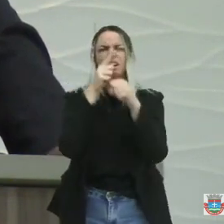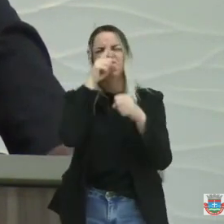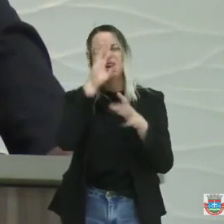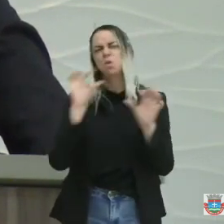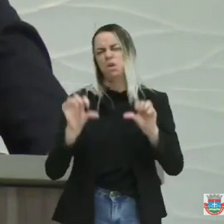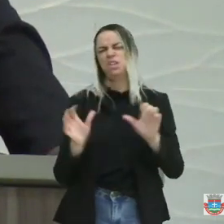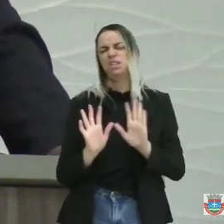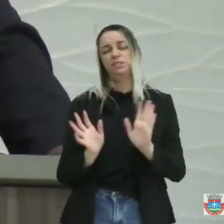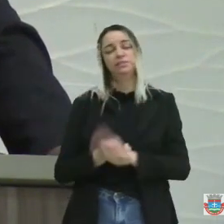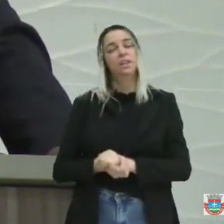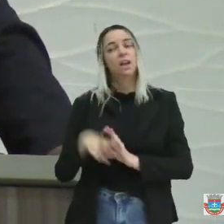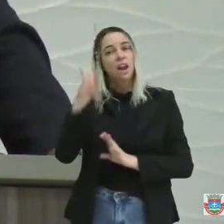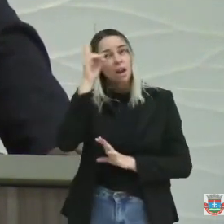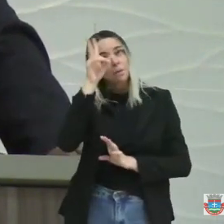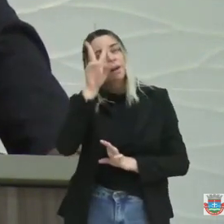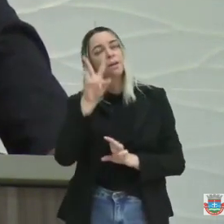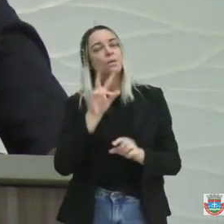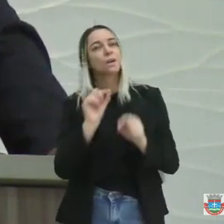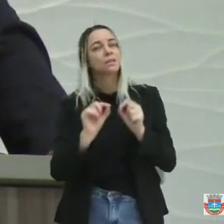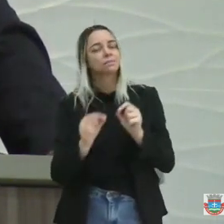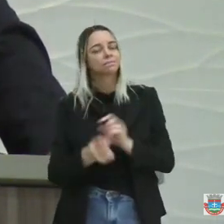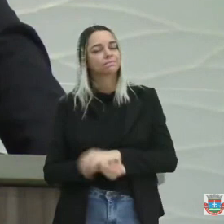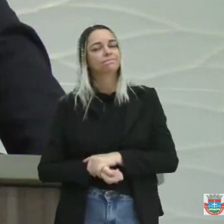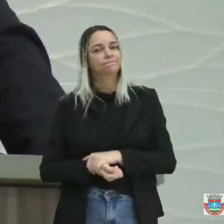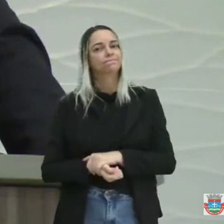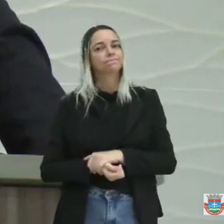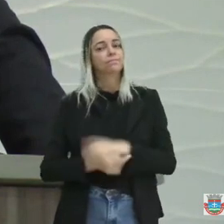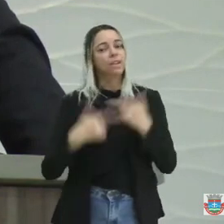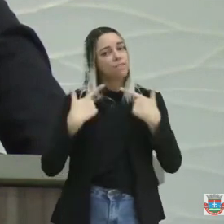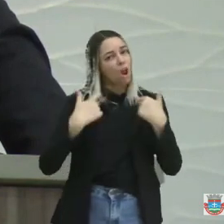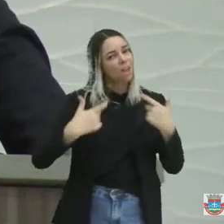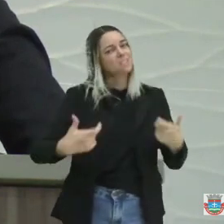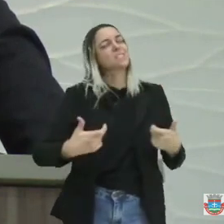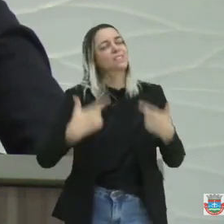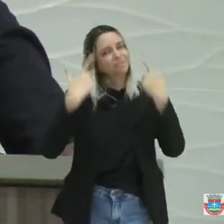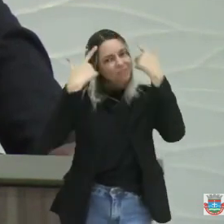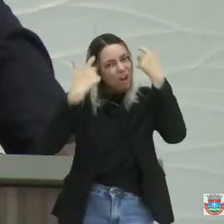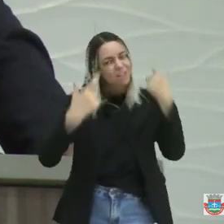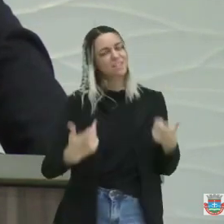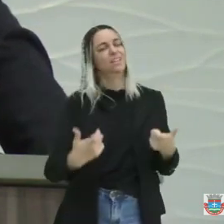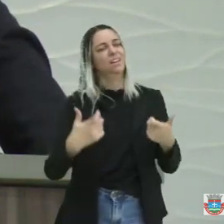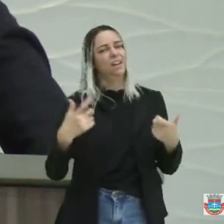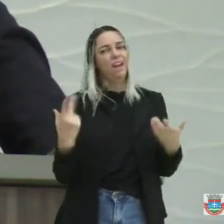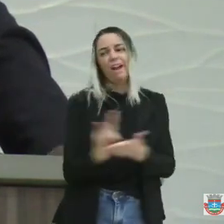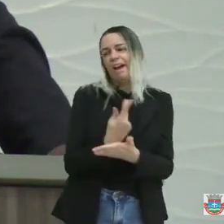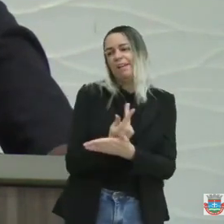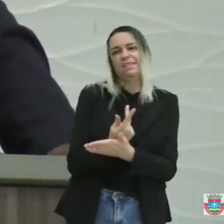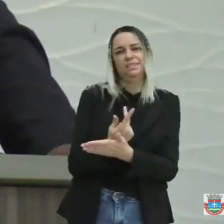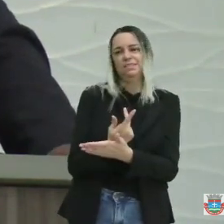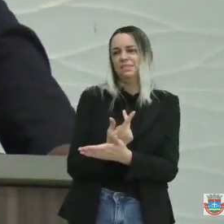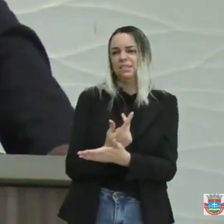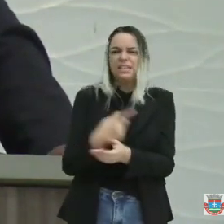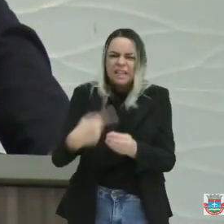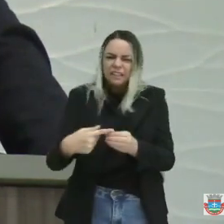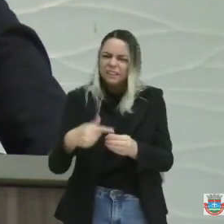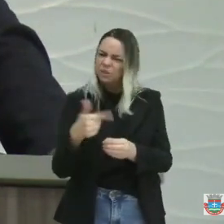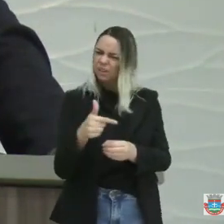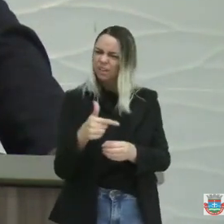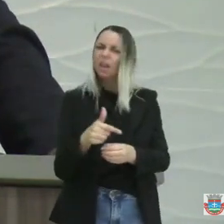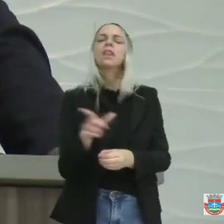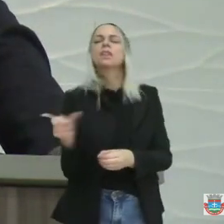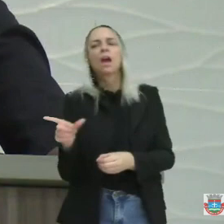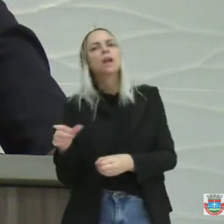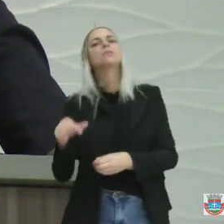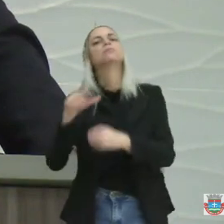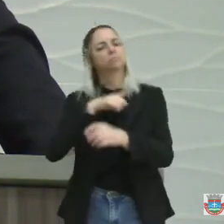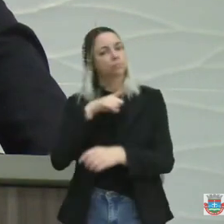E vale se lembrar que violência, as coisas erradas, não só existem na cidade. Existem nas vilas, nos